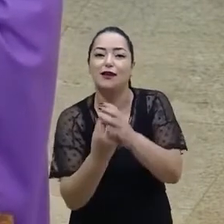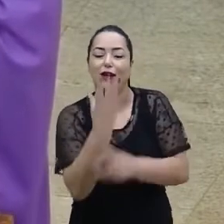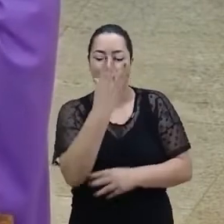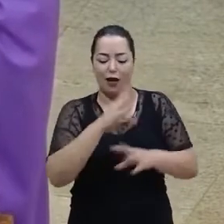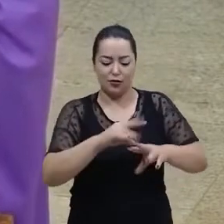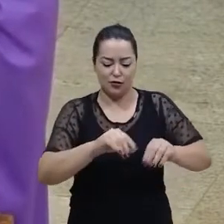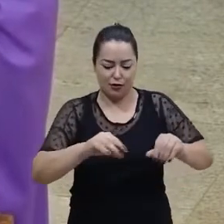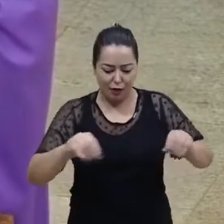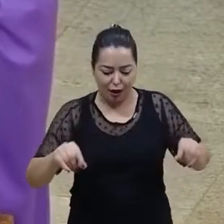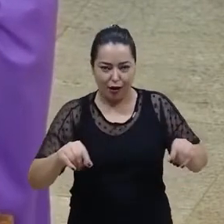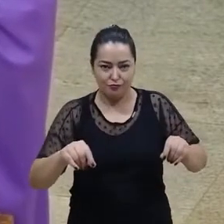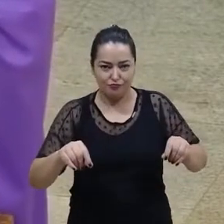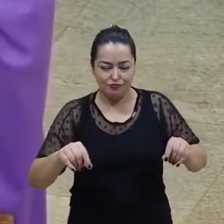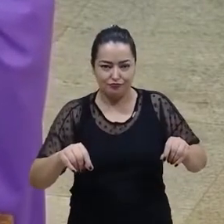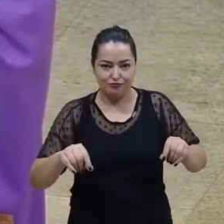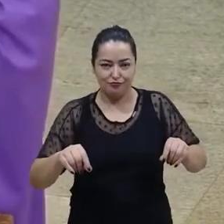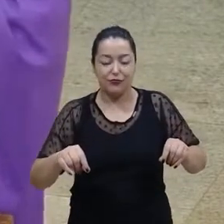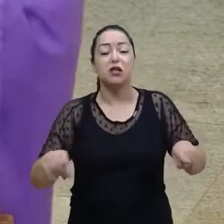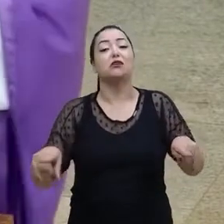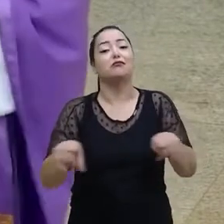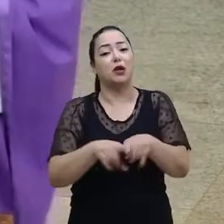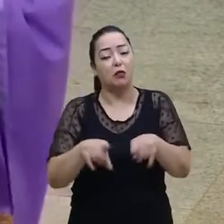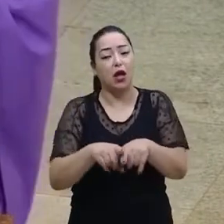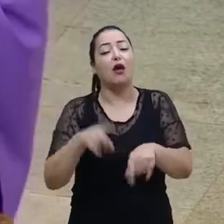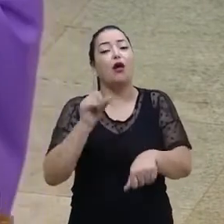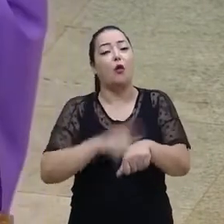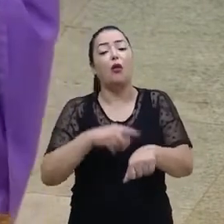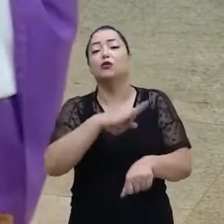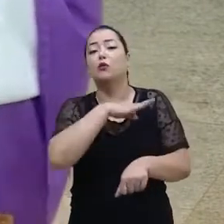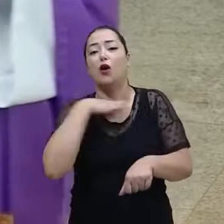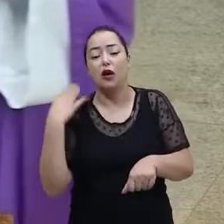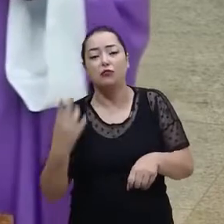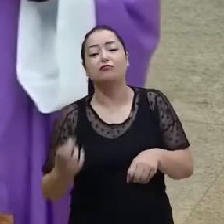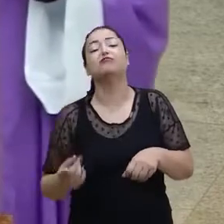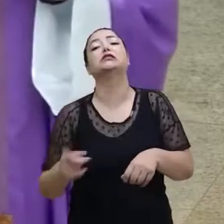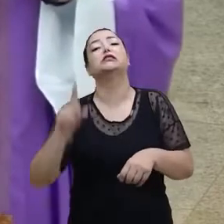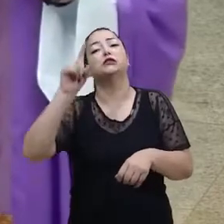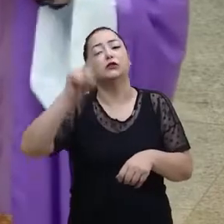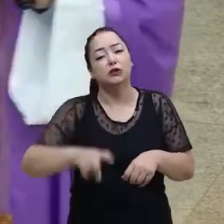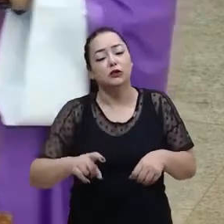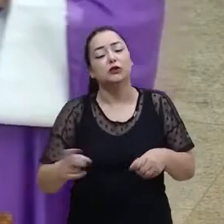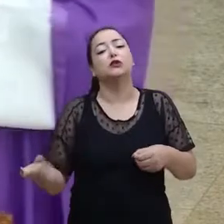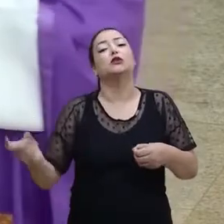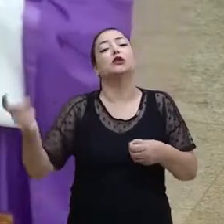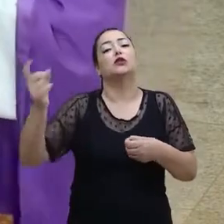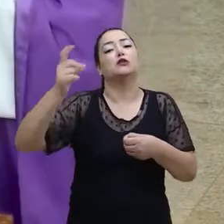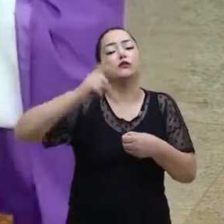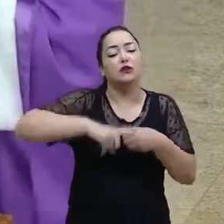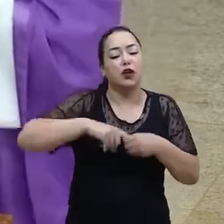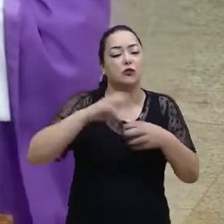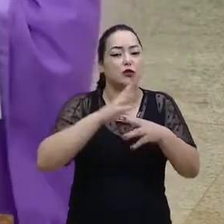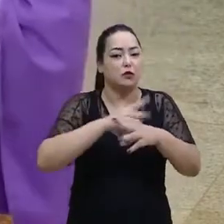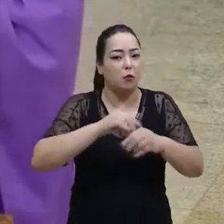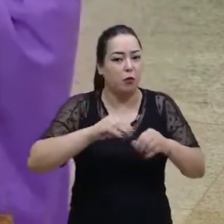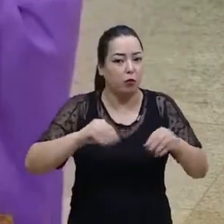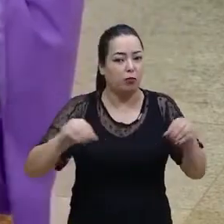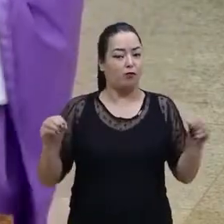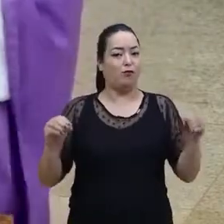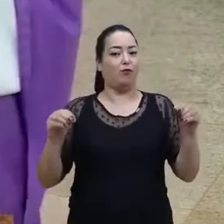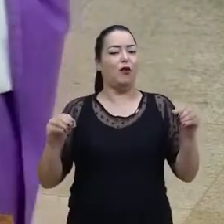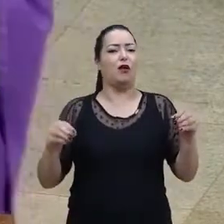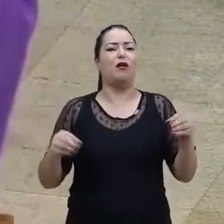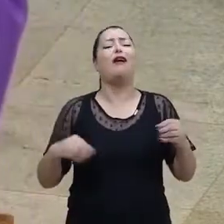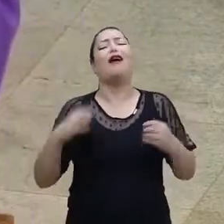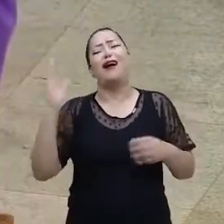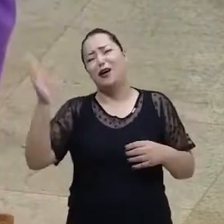e do pó nós viemos e para o pó nós Voltaremos como é importante a gente lembrar disso